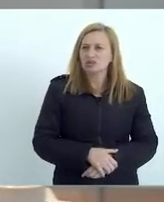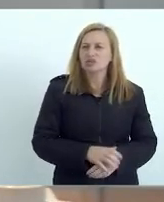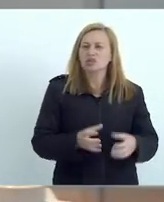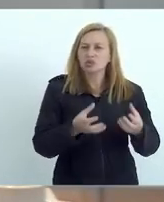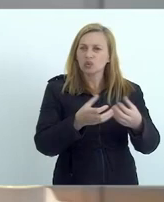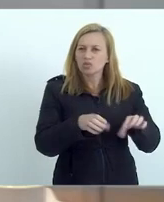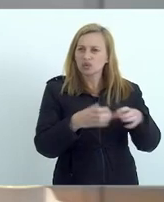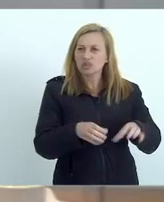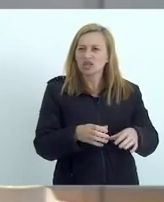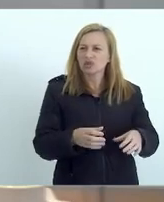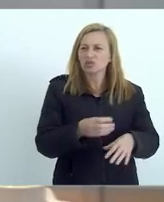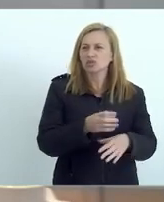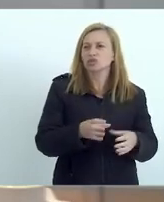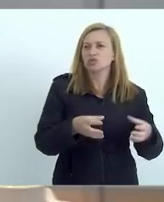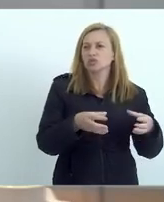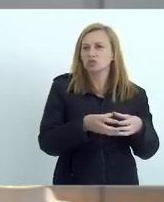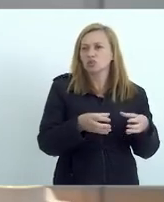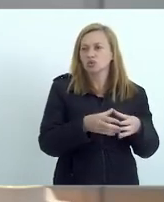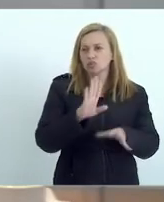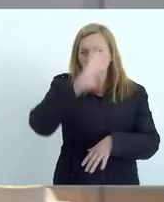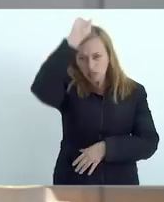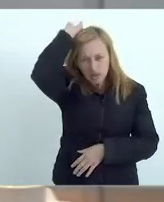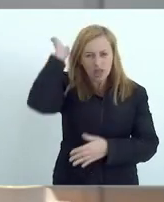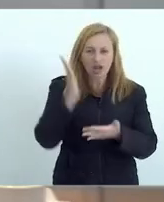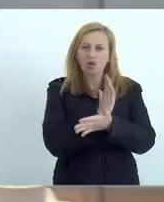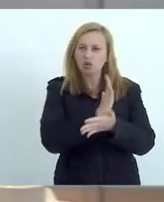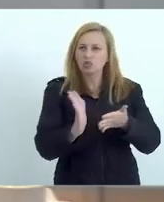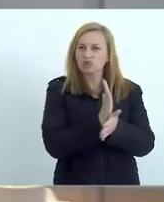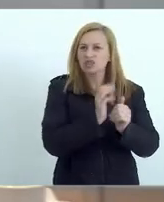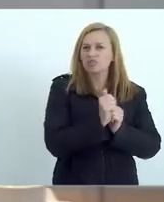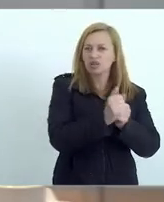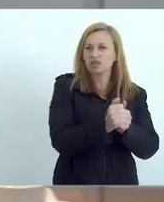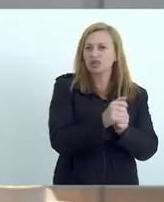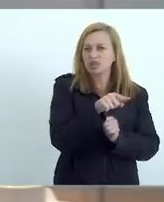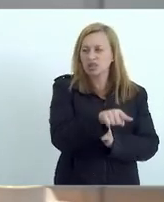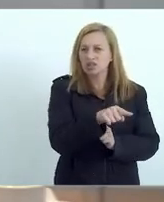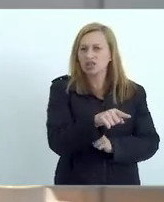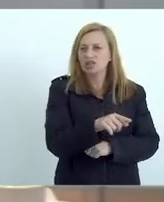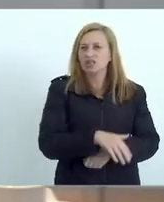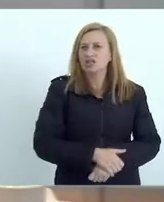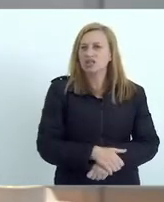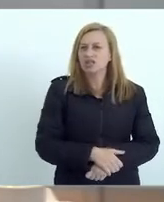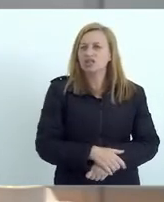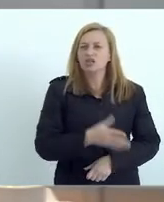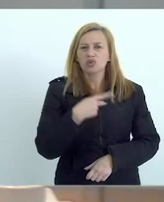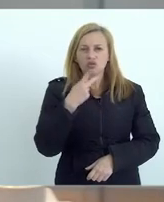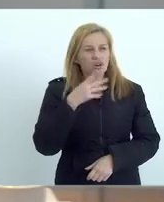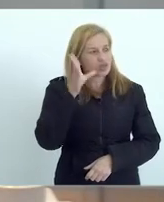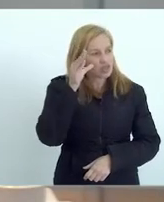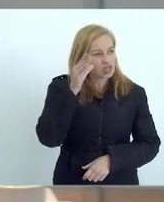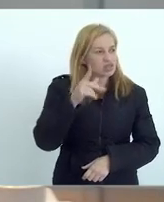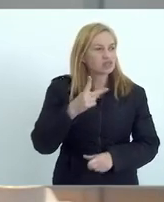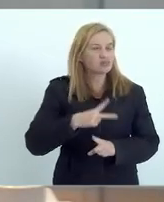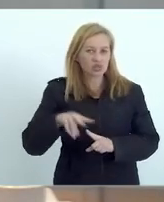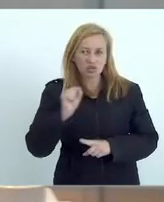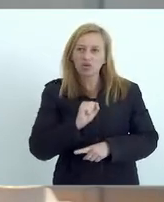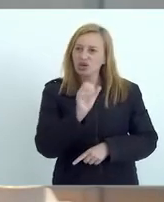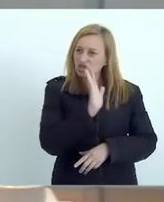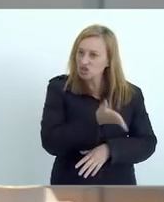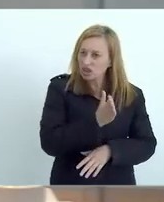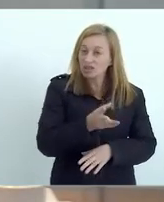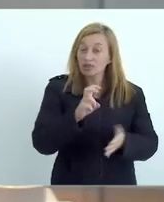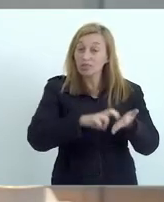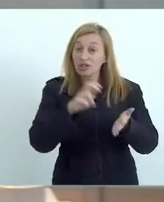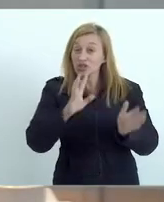os conquistados no corpo de bombeiros muito embora a gente já tem alguns encaminhamentos aqui que eu considero interessantes e vitórias na